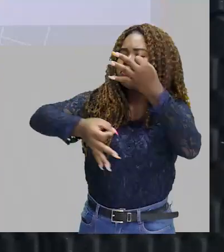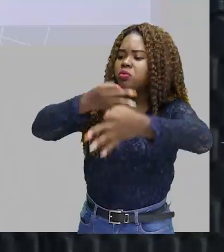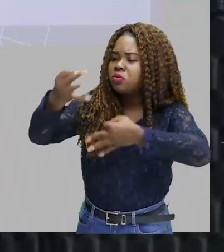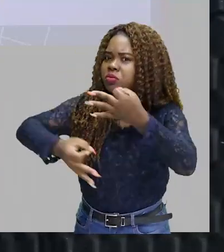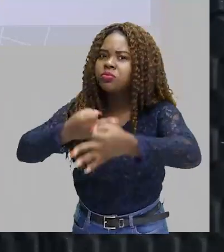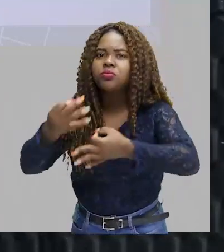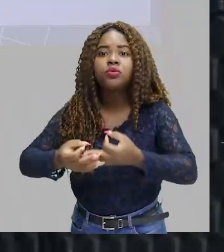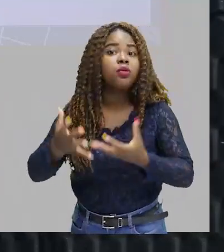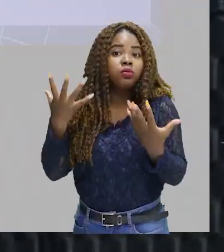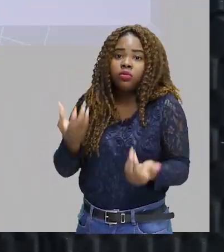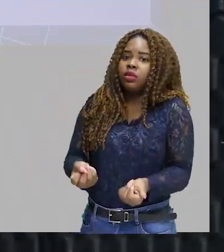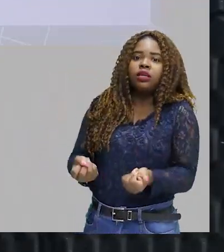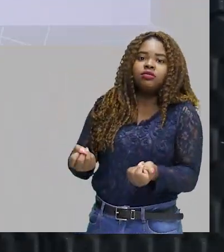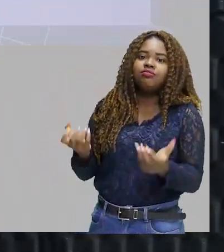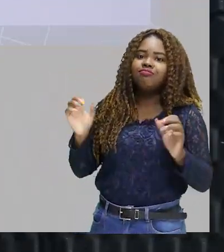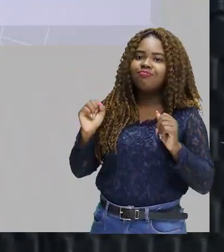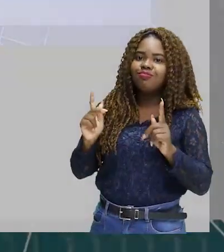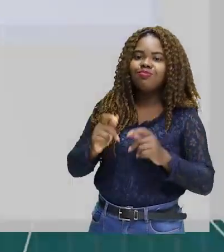sociais.